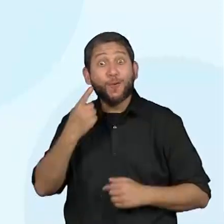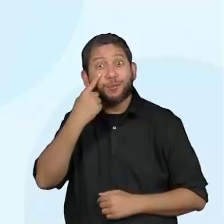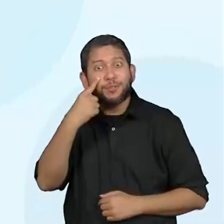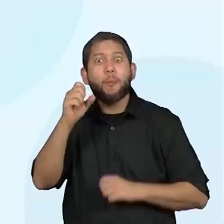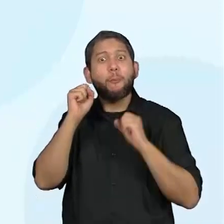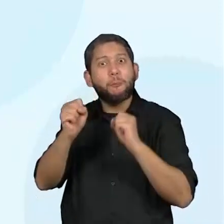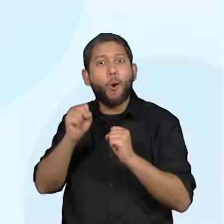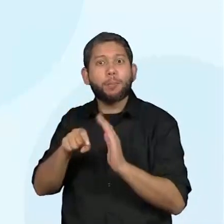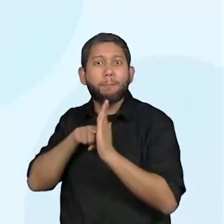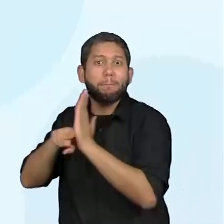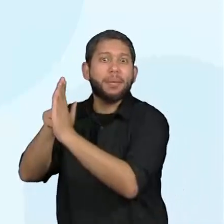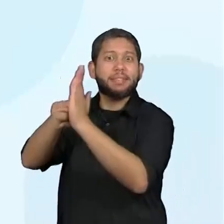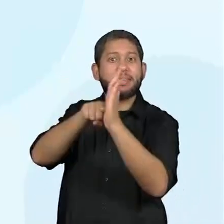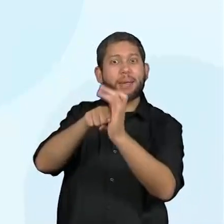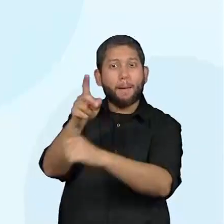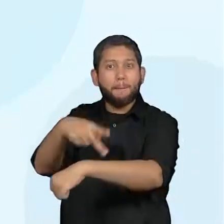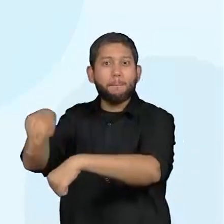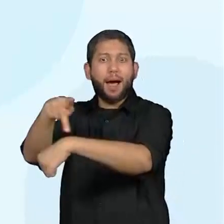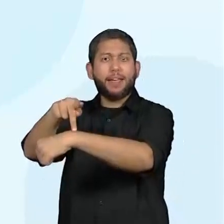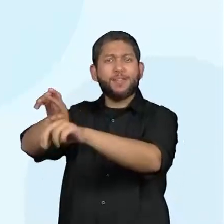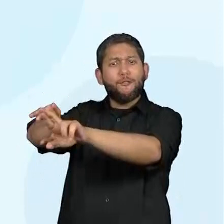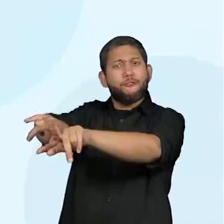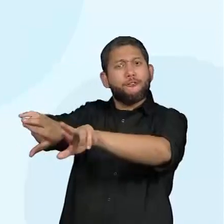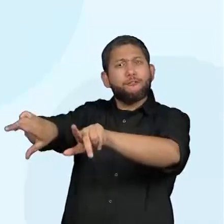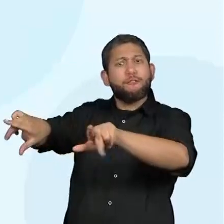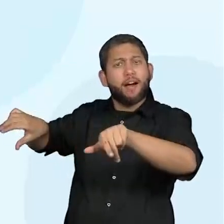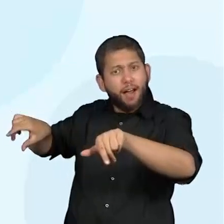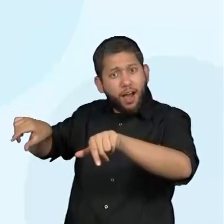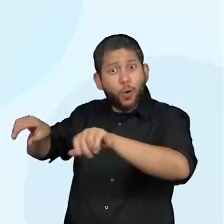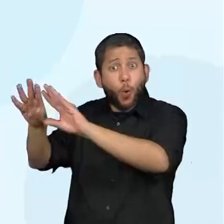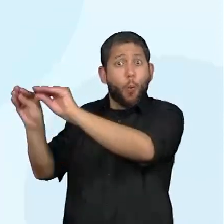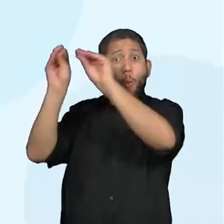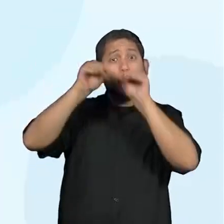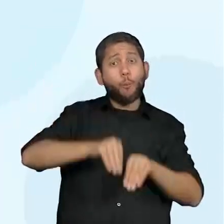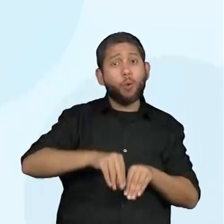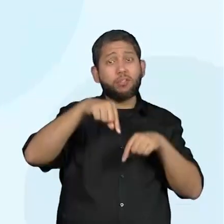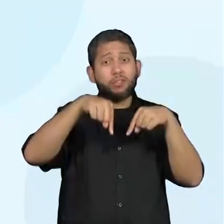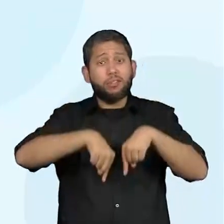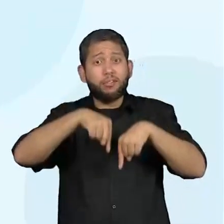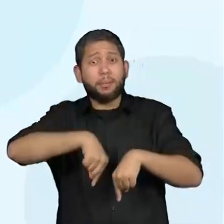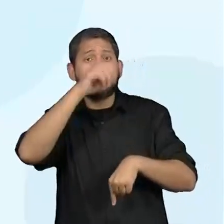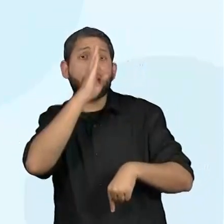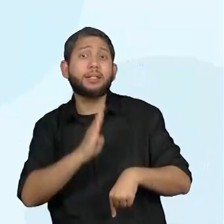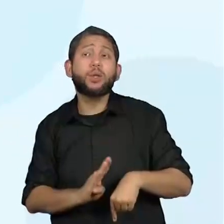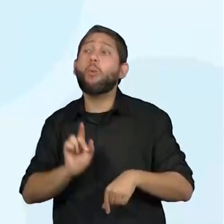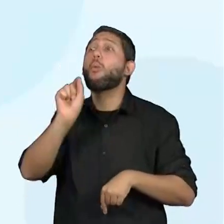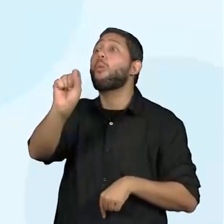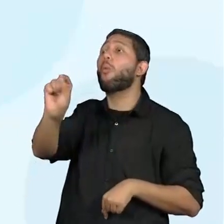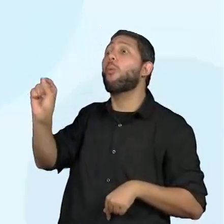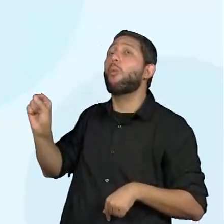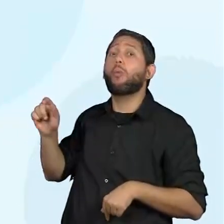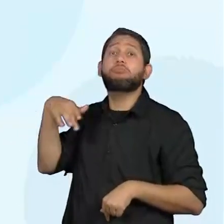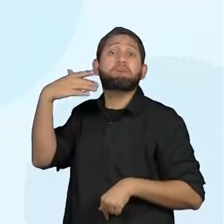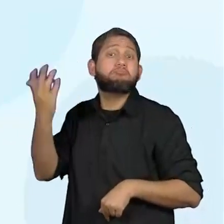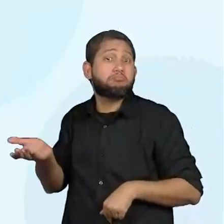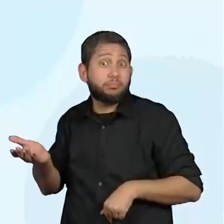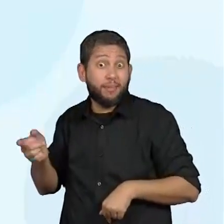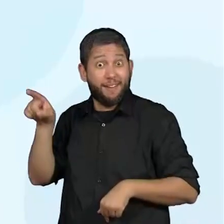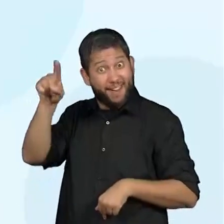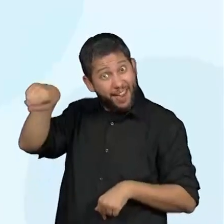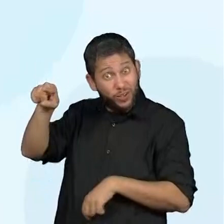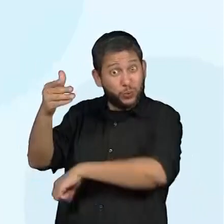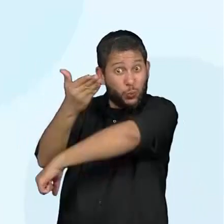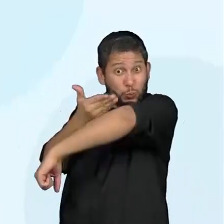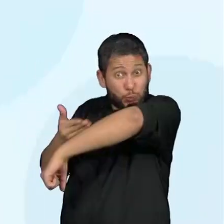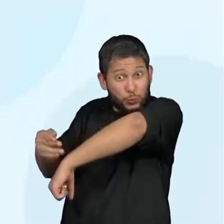a nossa cultura. E aí vocês podem discutir e refletir sobre esse tema, o que eles trouxeram que fazem